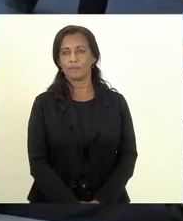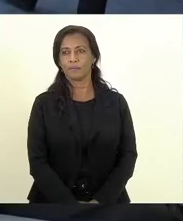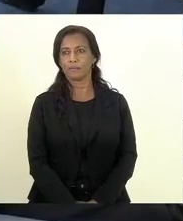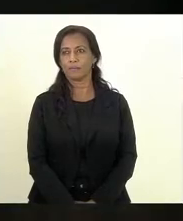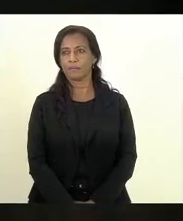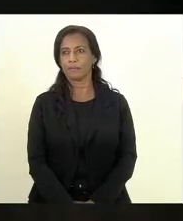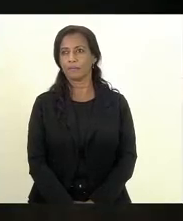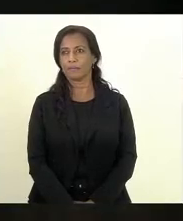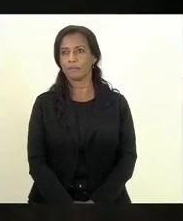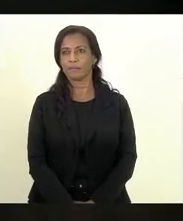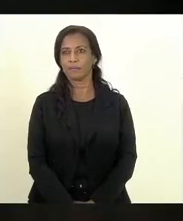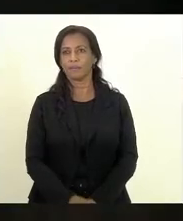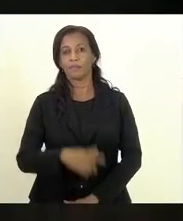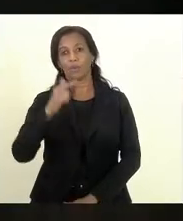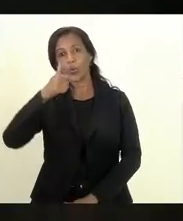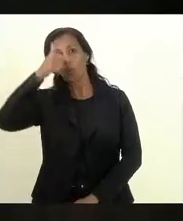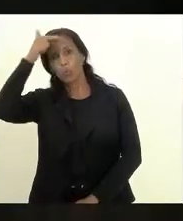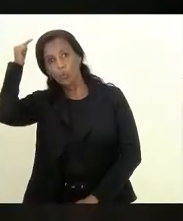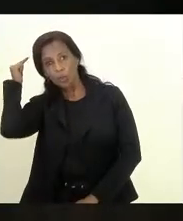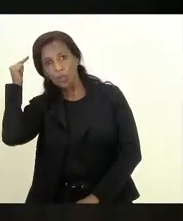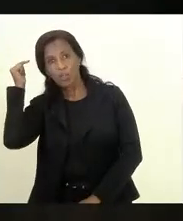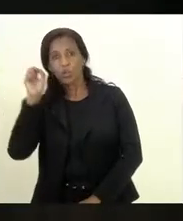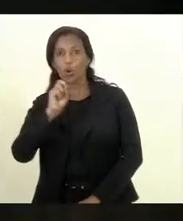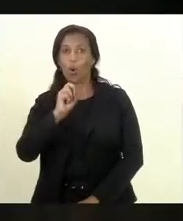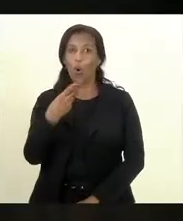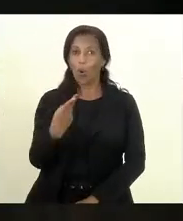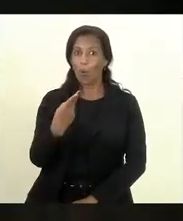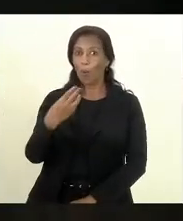Com Luiz Paulo ou com Márcio Pacheco?